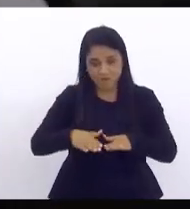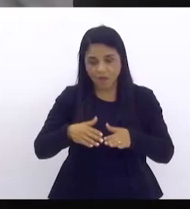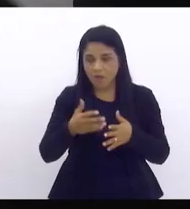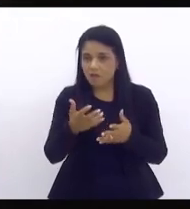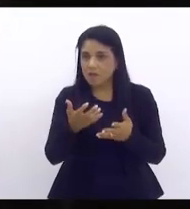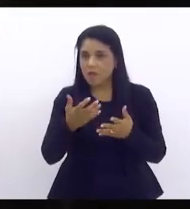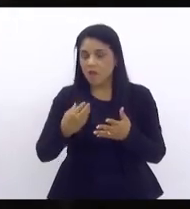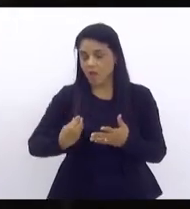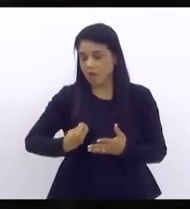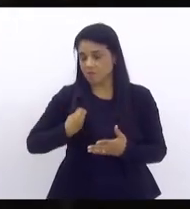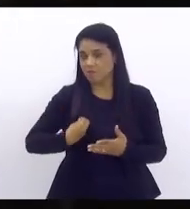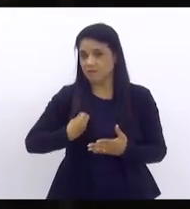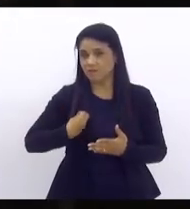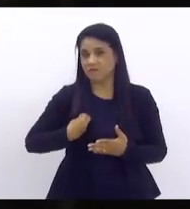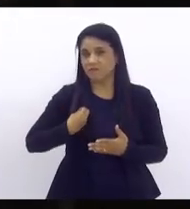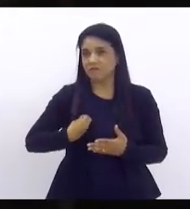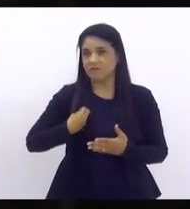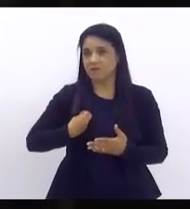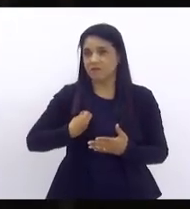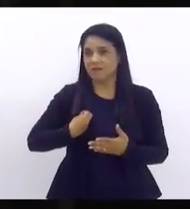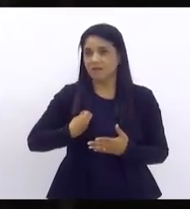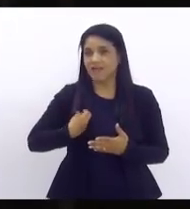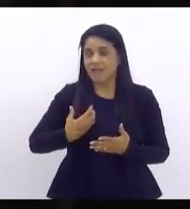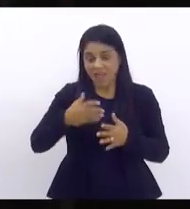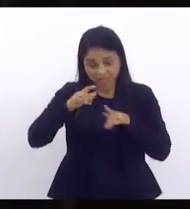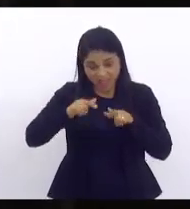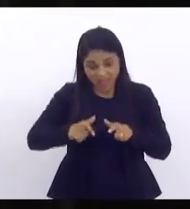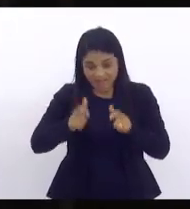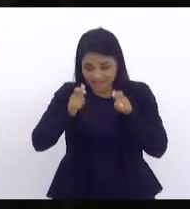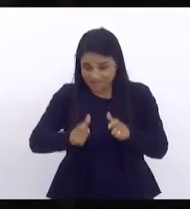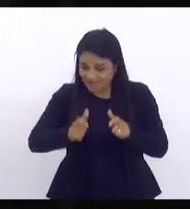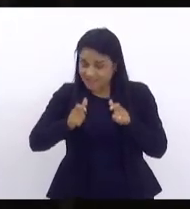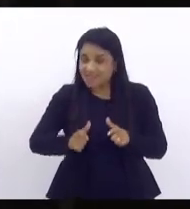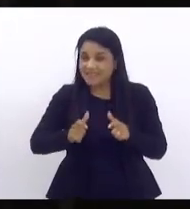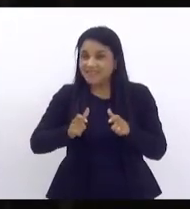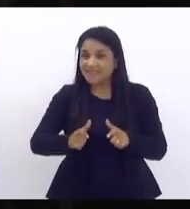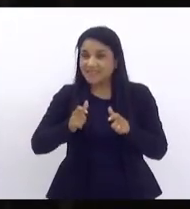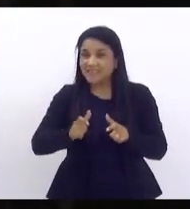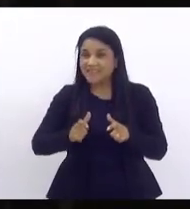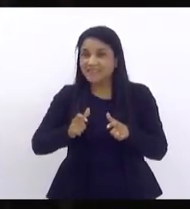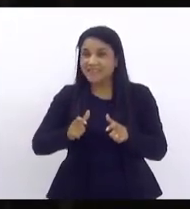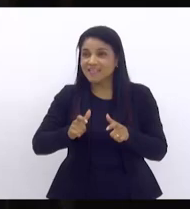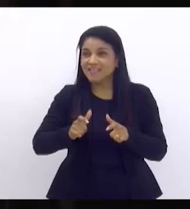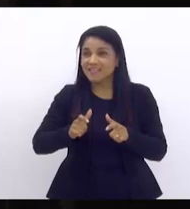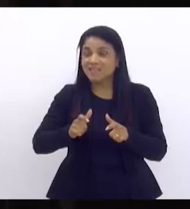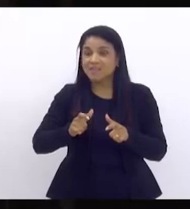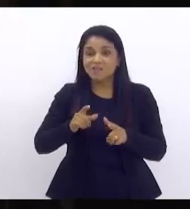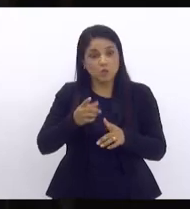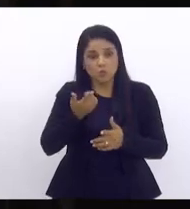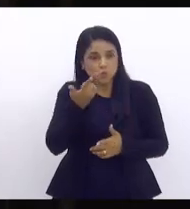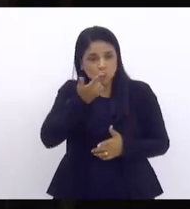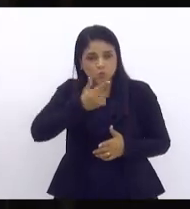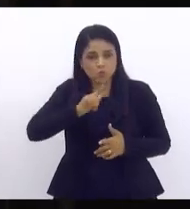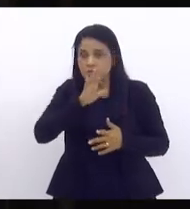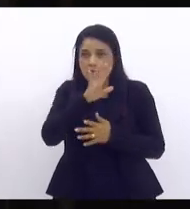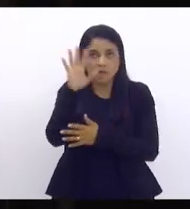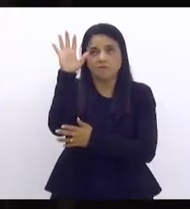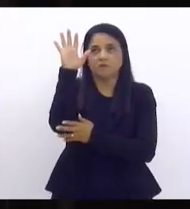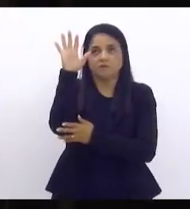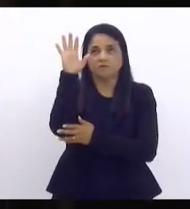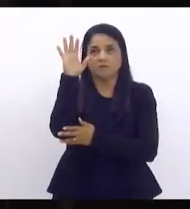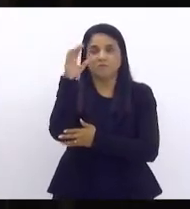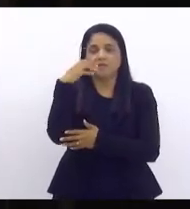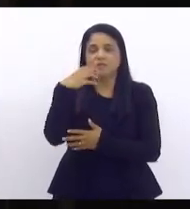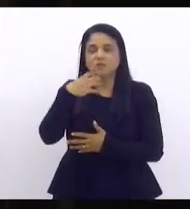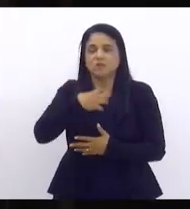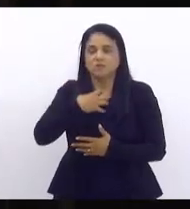viver, é aqui que eu quero estar, é aqui. Eu levanto, aliás, eu não conseguia levantar meus braços, mas eu sentia